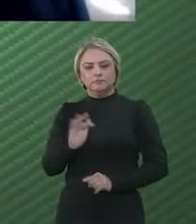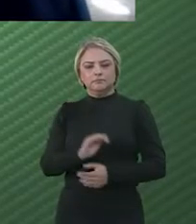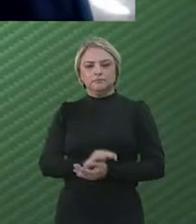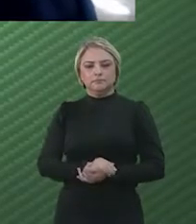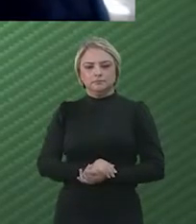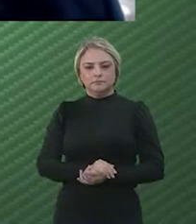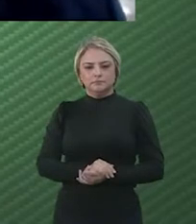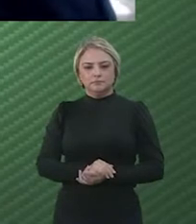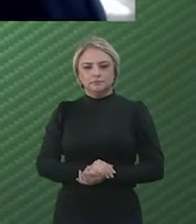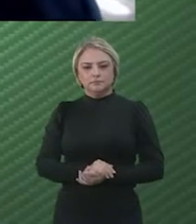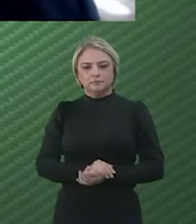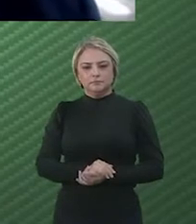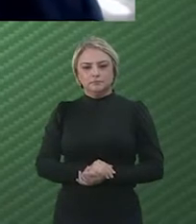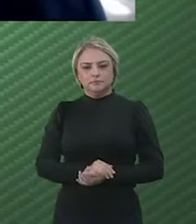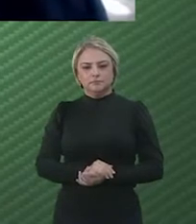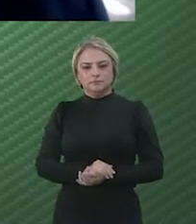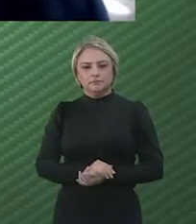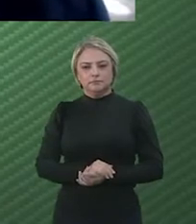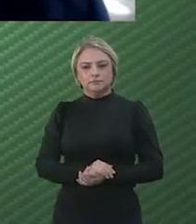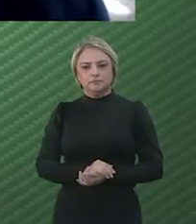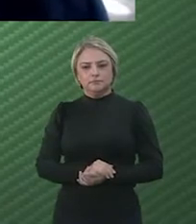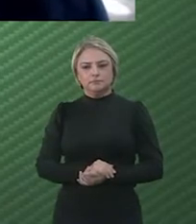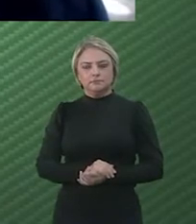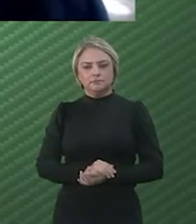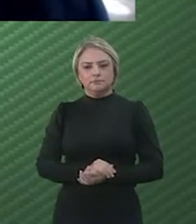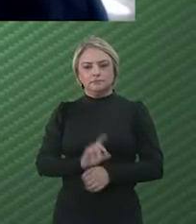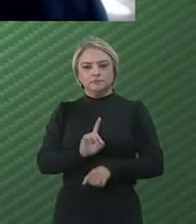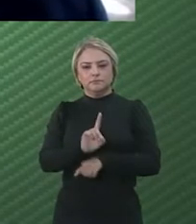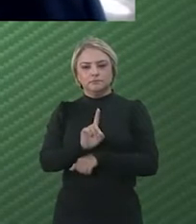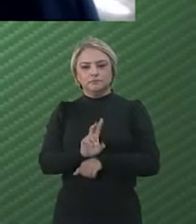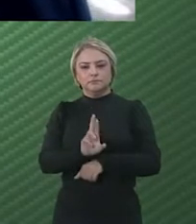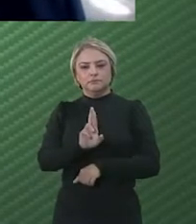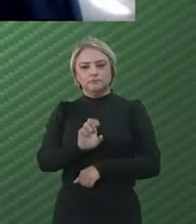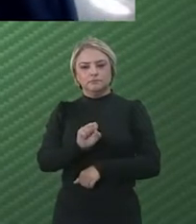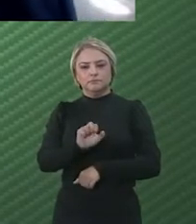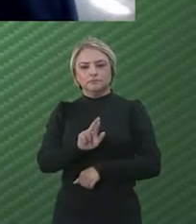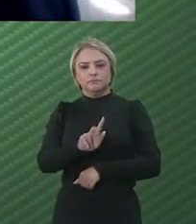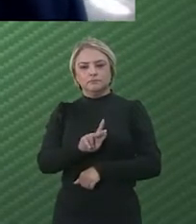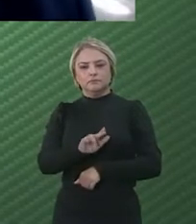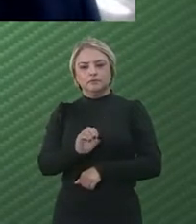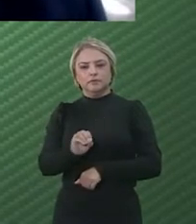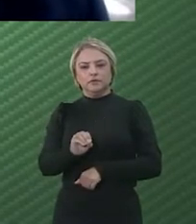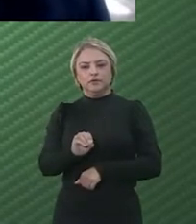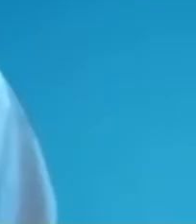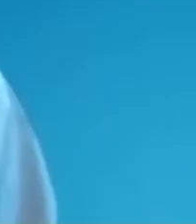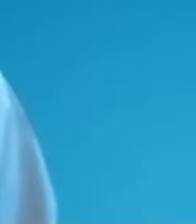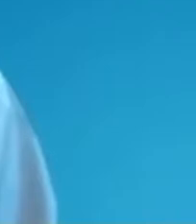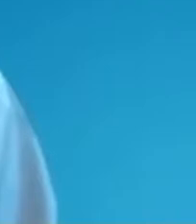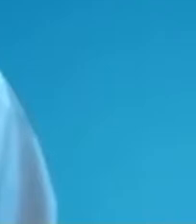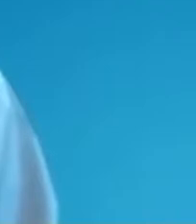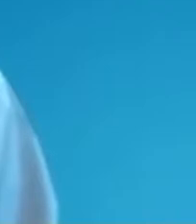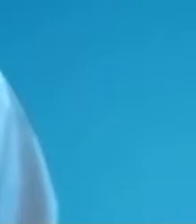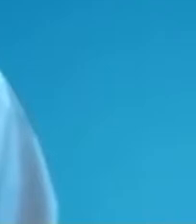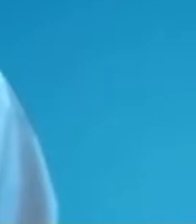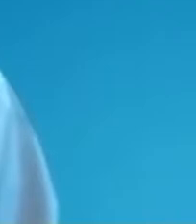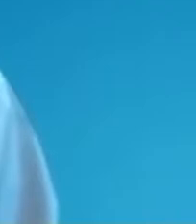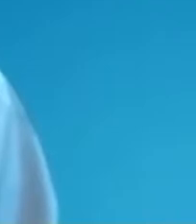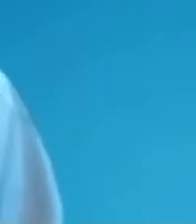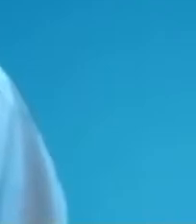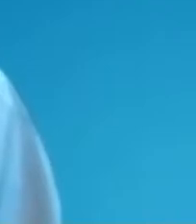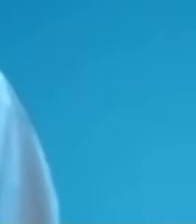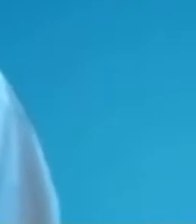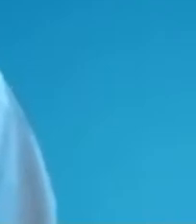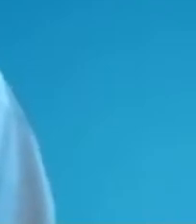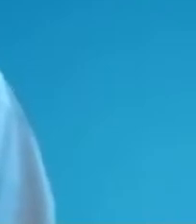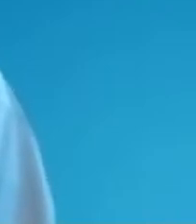assinatura do acordo de cooperação foi feita entre o presidente do STJ, ministro Humberto Martins, e o presidente da